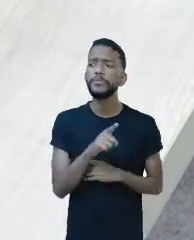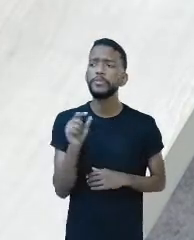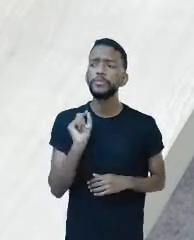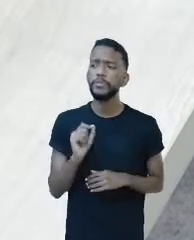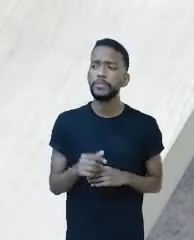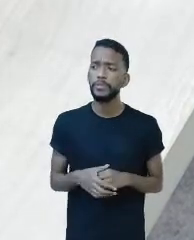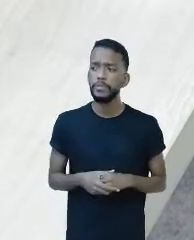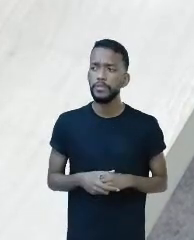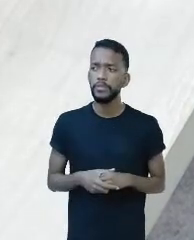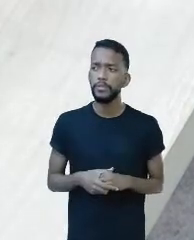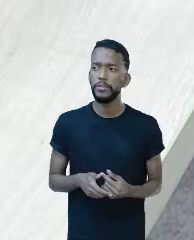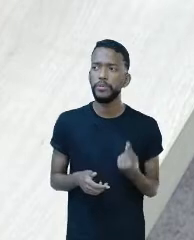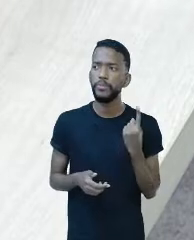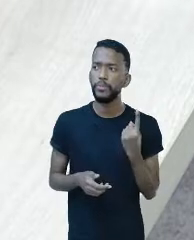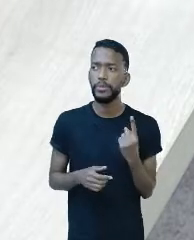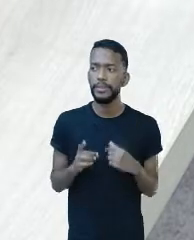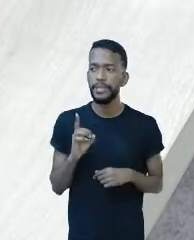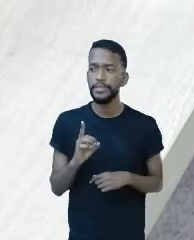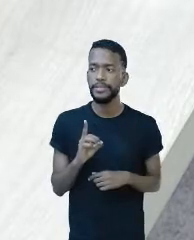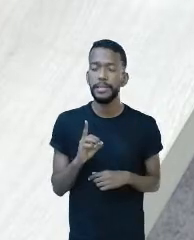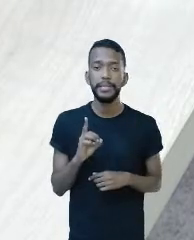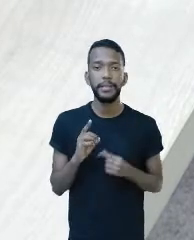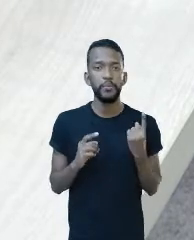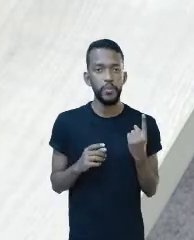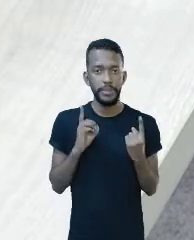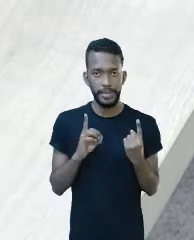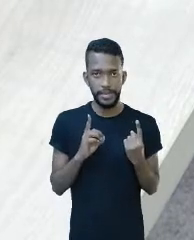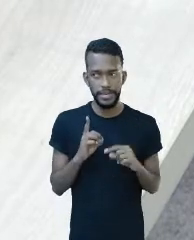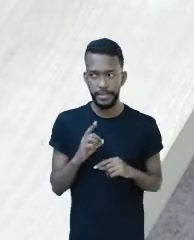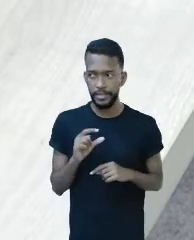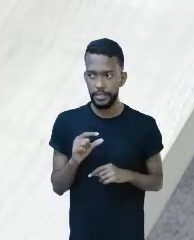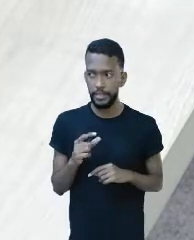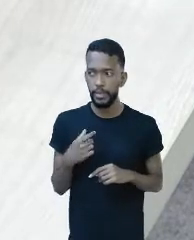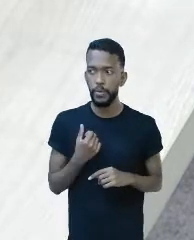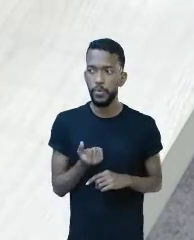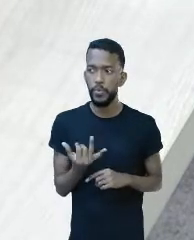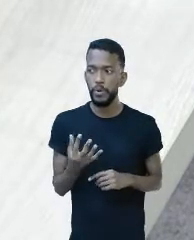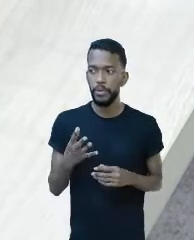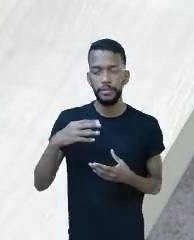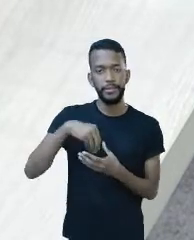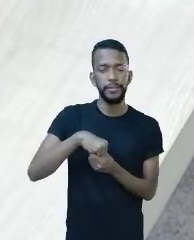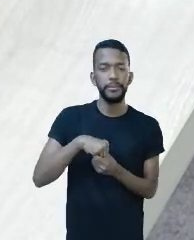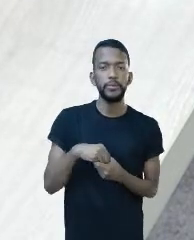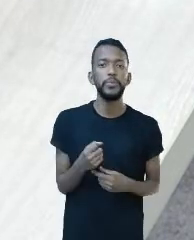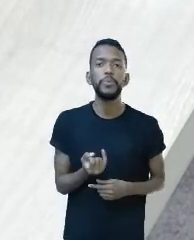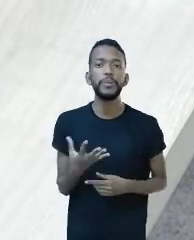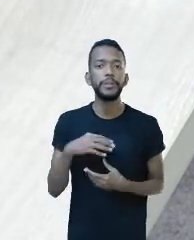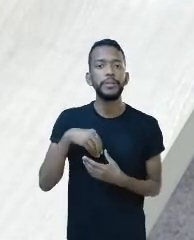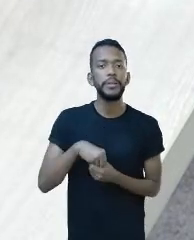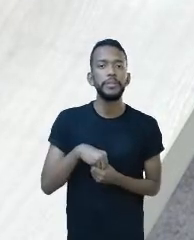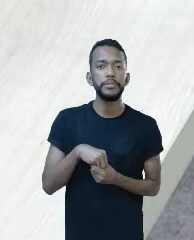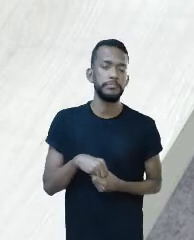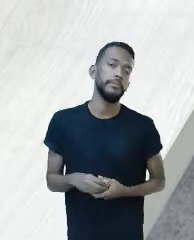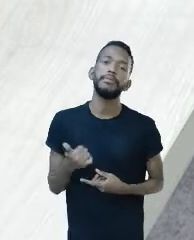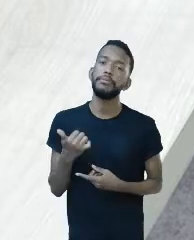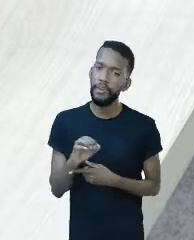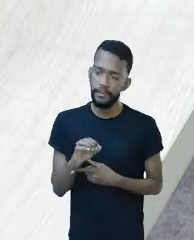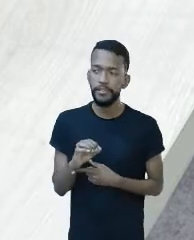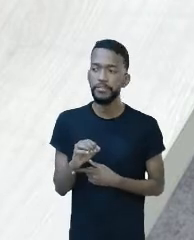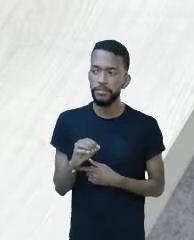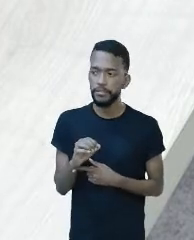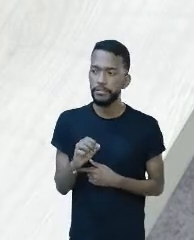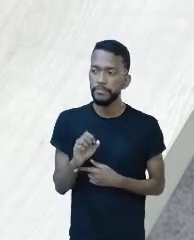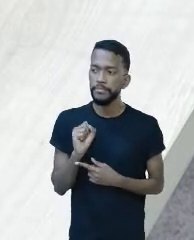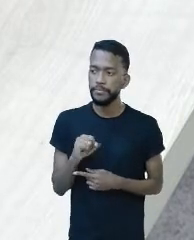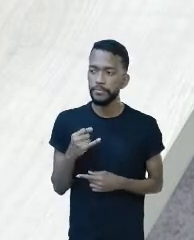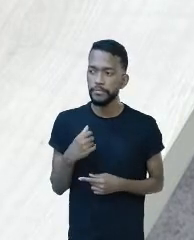vocês, uma dezena dessas que eu botei aqui, tem quantas unidades aqui dentro? 10. Então,